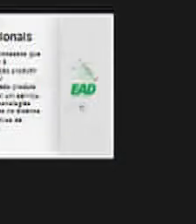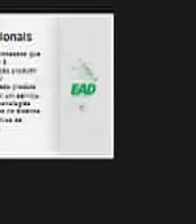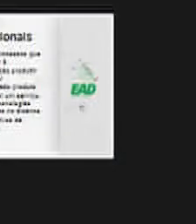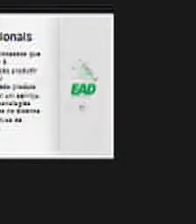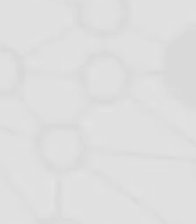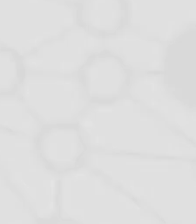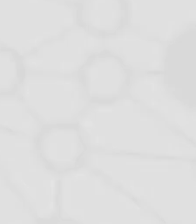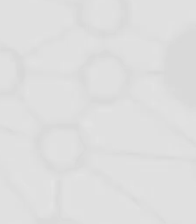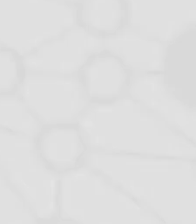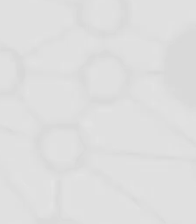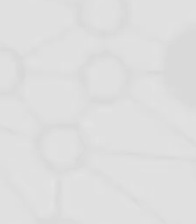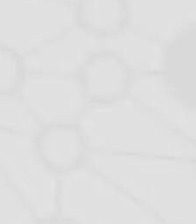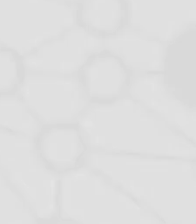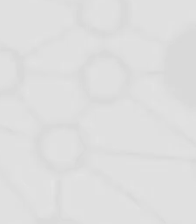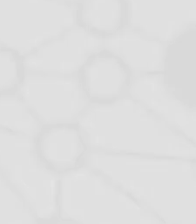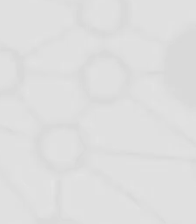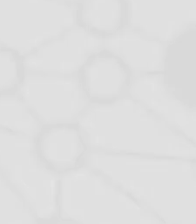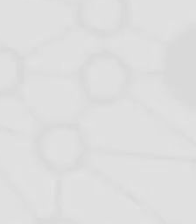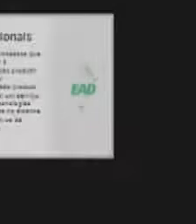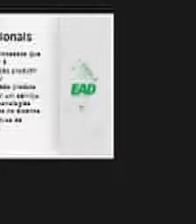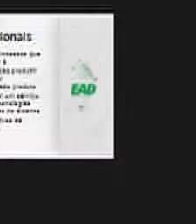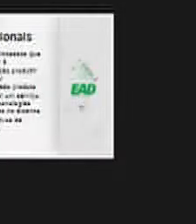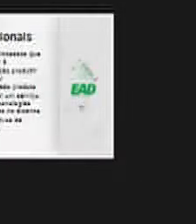nós estejamos atentos a